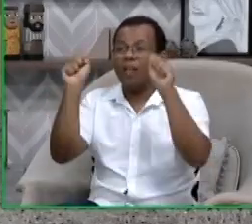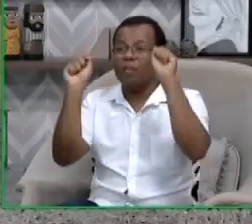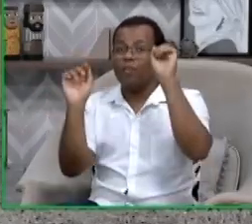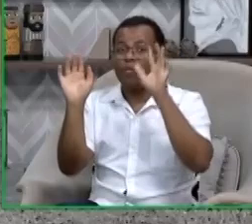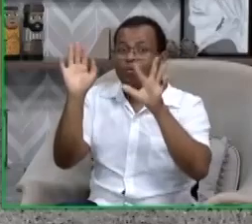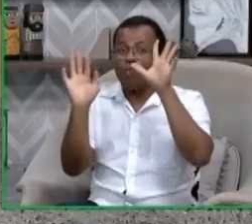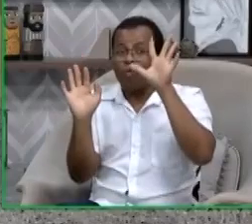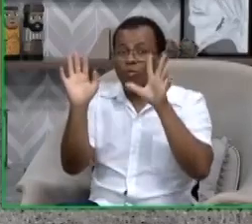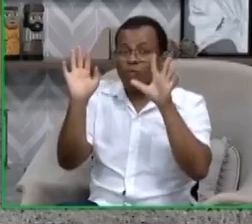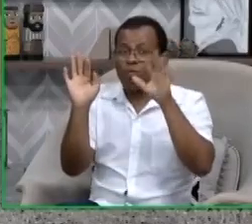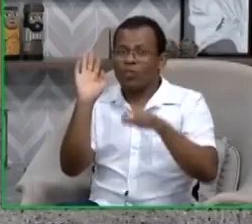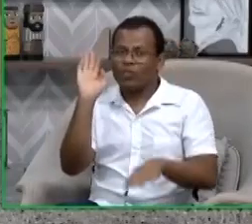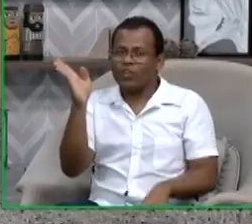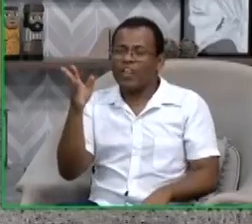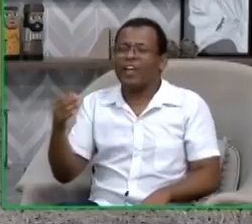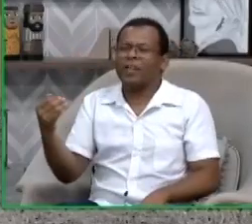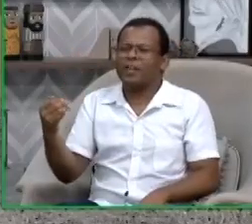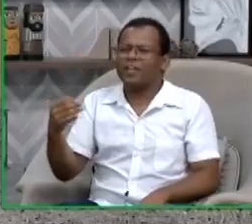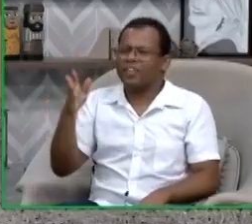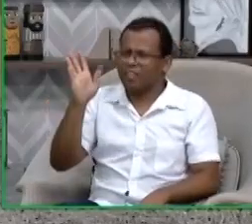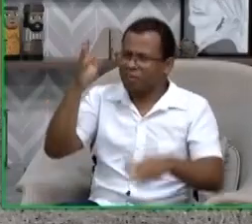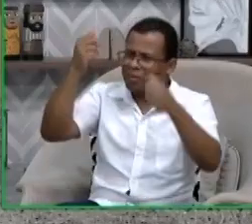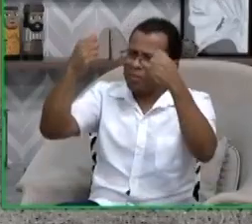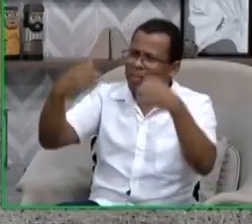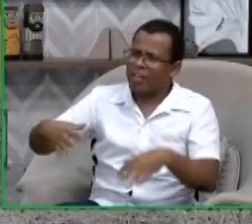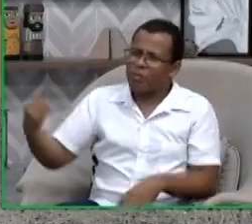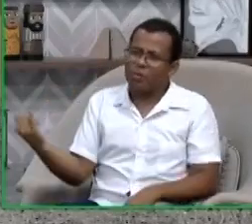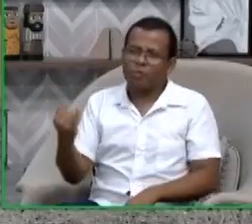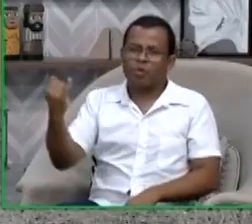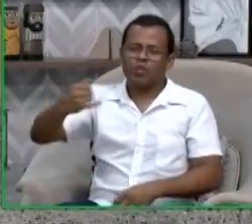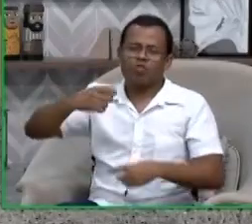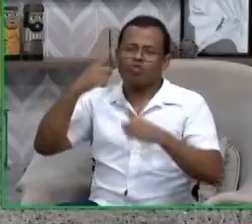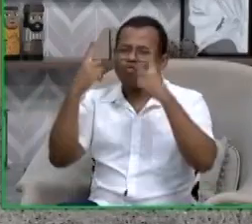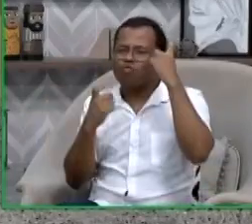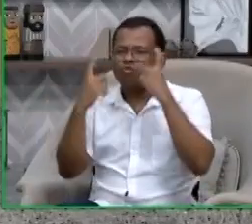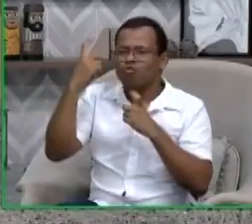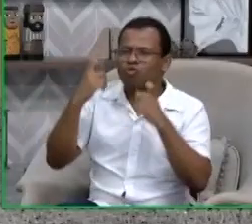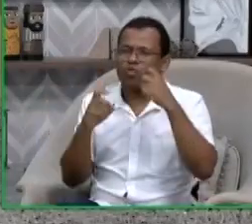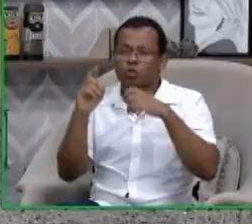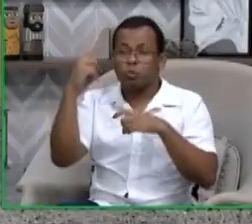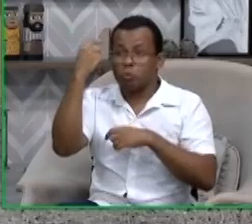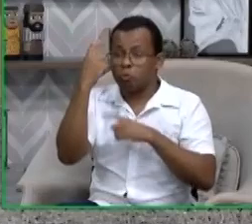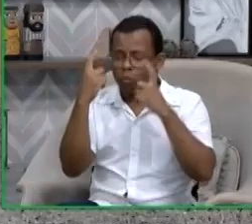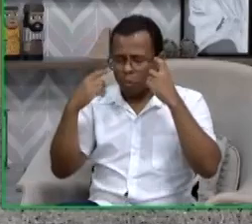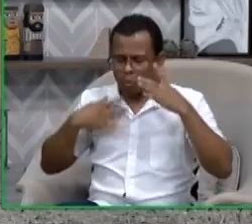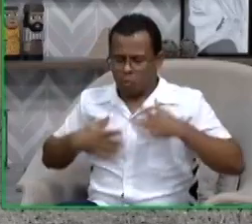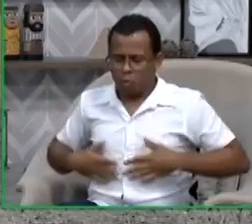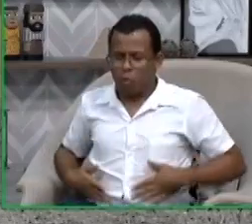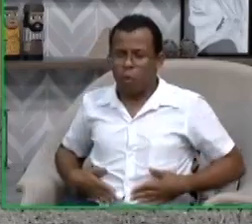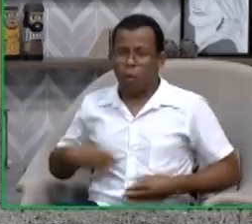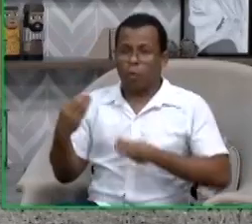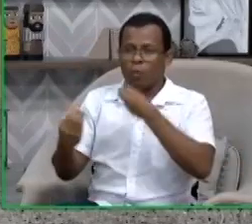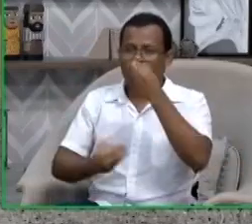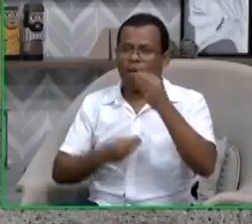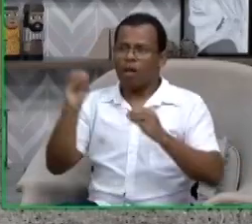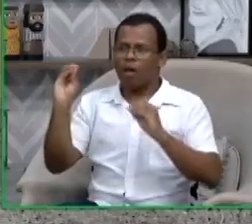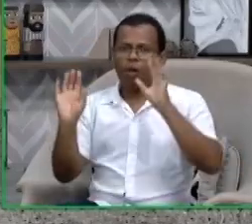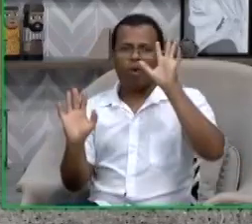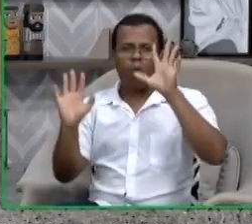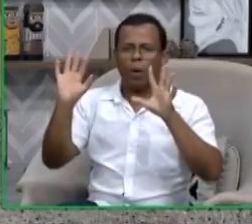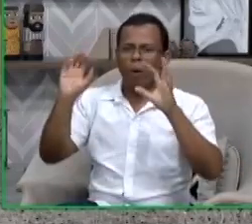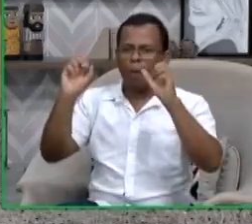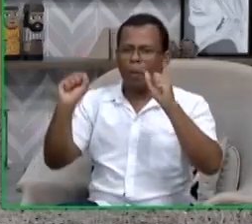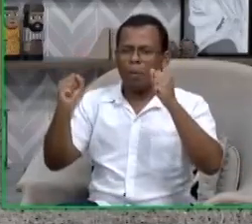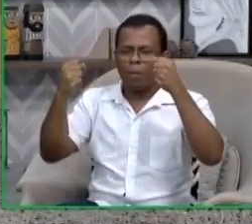gente tem aqui comentado muito a importância da expressividade, não apenas do rosto, do corpo, mas de como uma mão pode